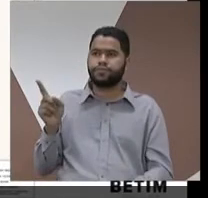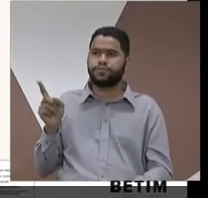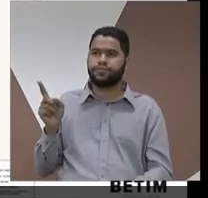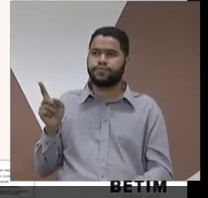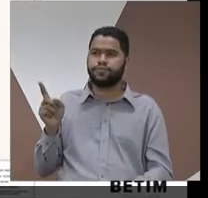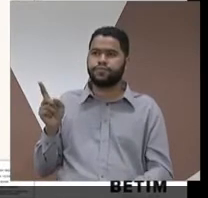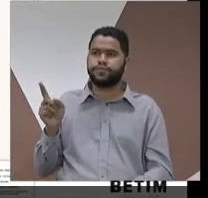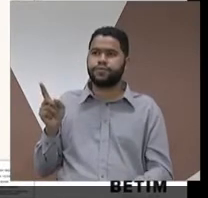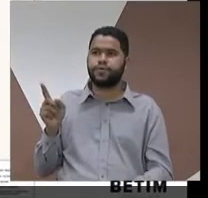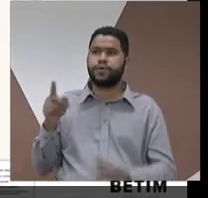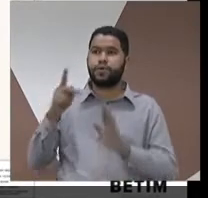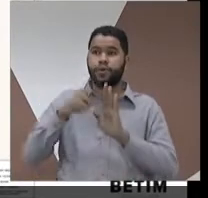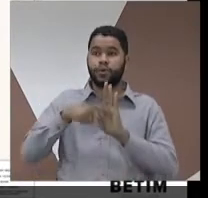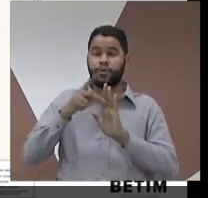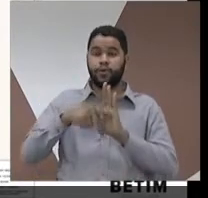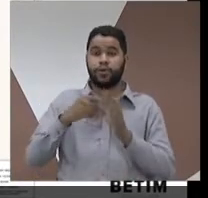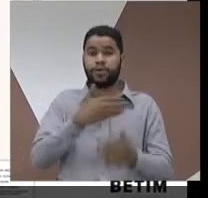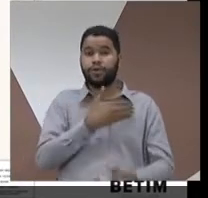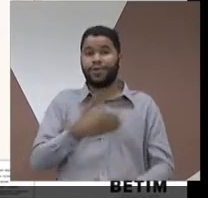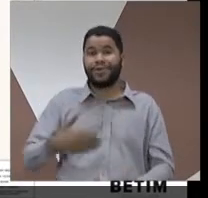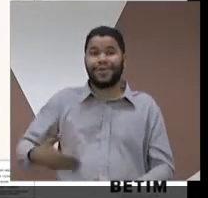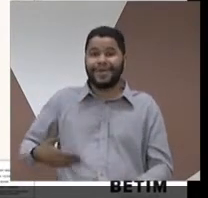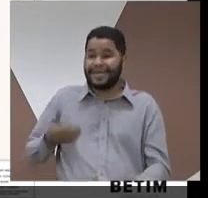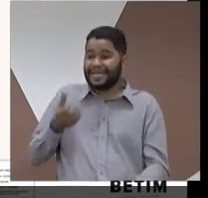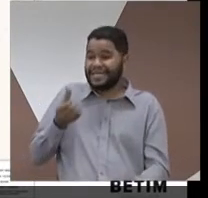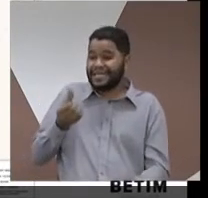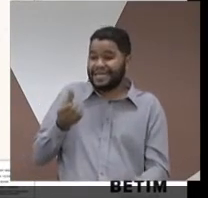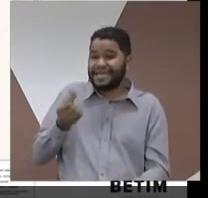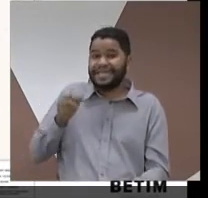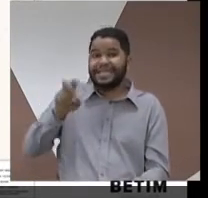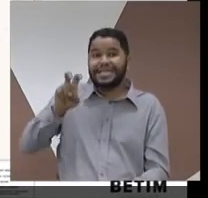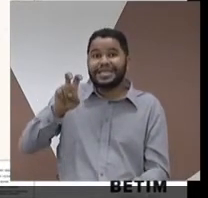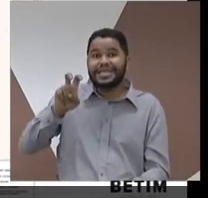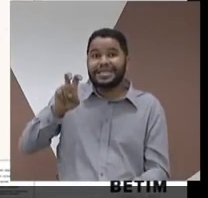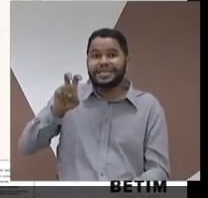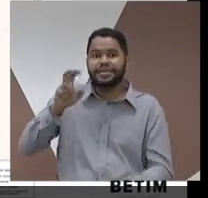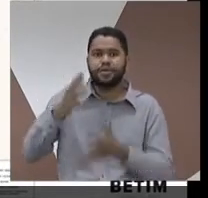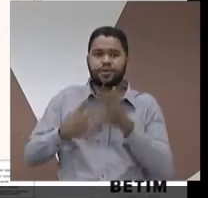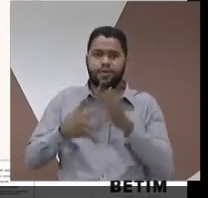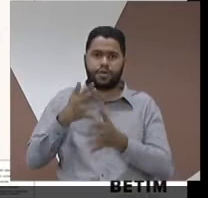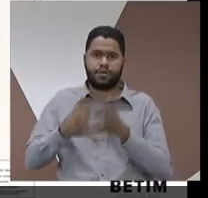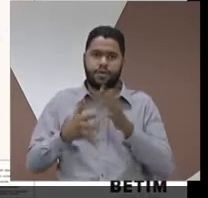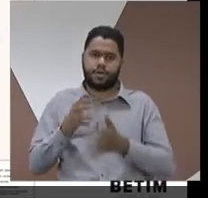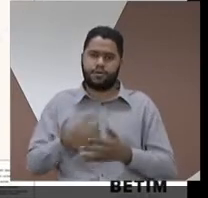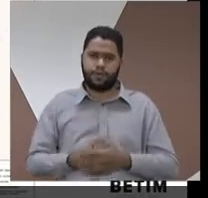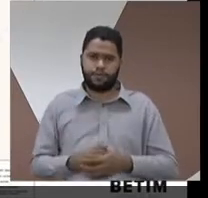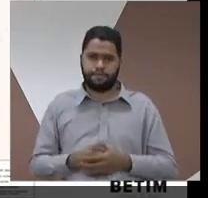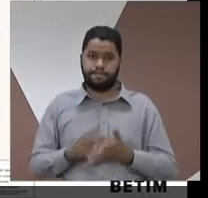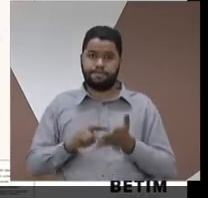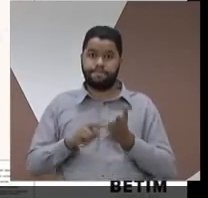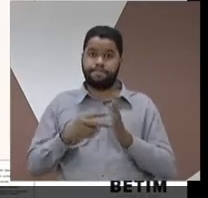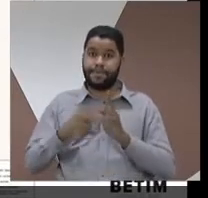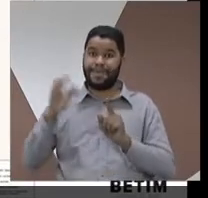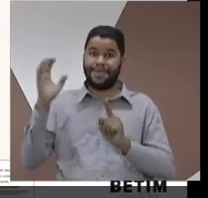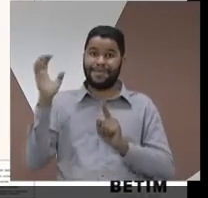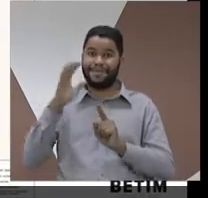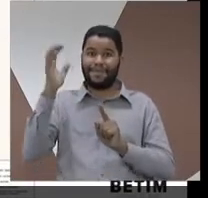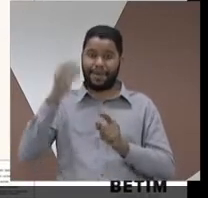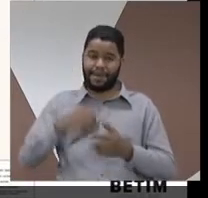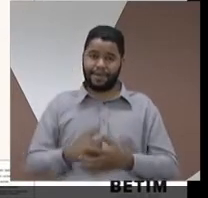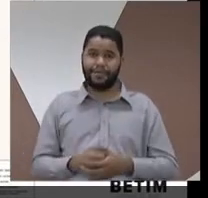O projeto do Estado tem 65 pontos de interferência. Ou seja, impacta